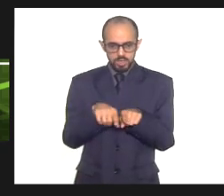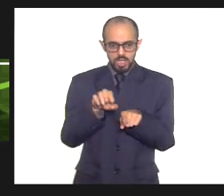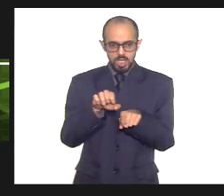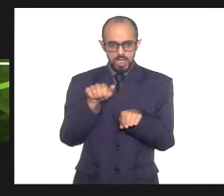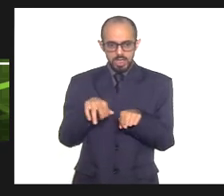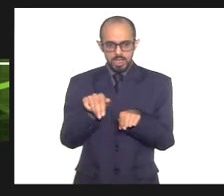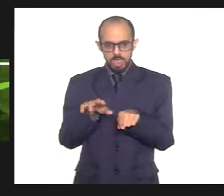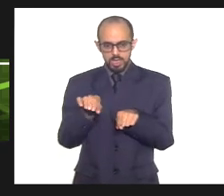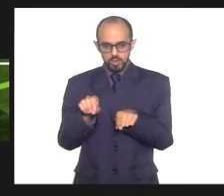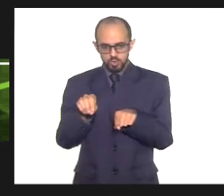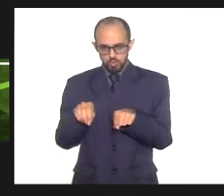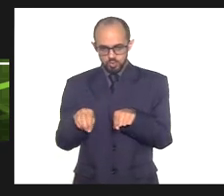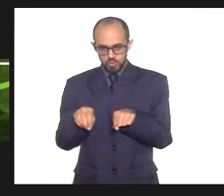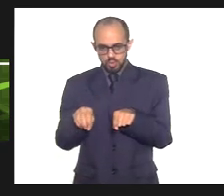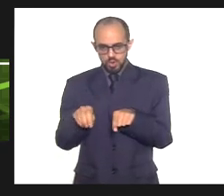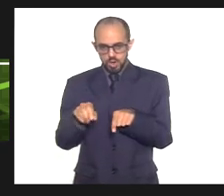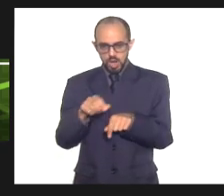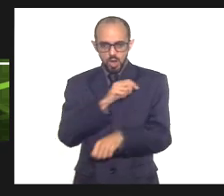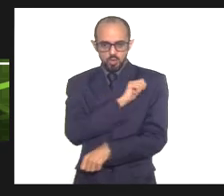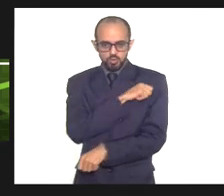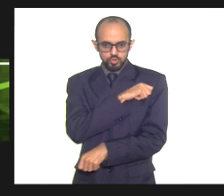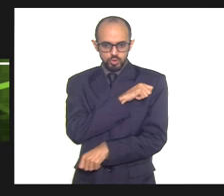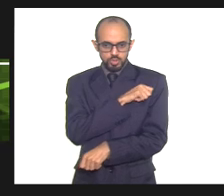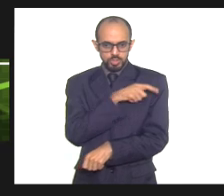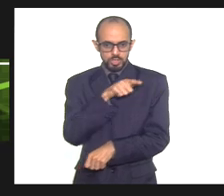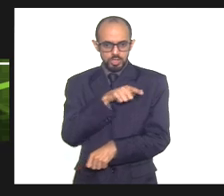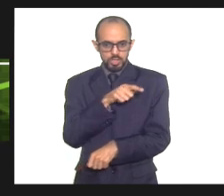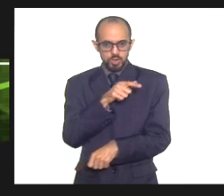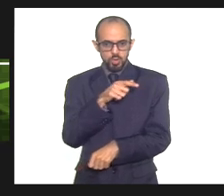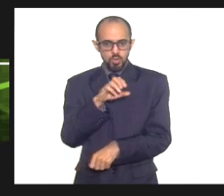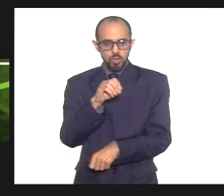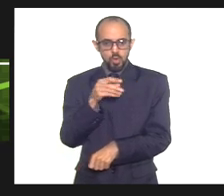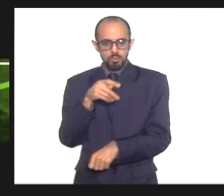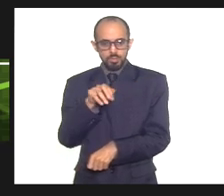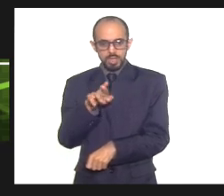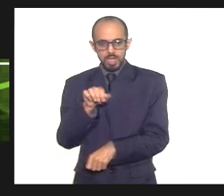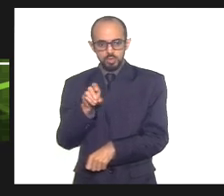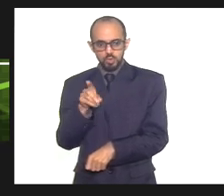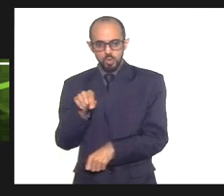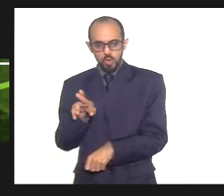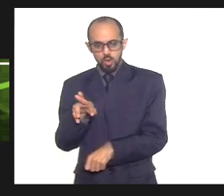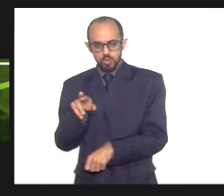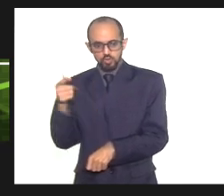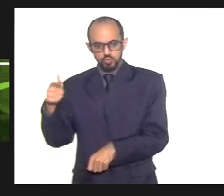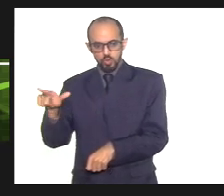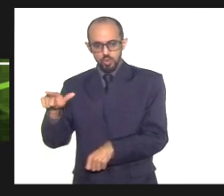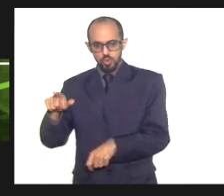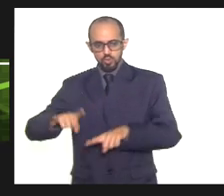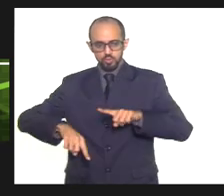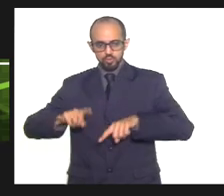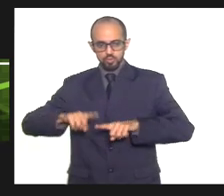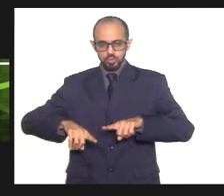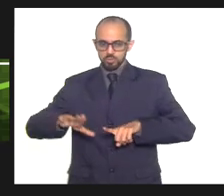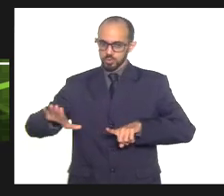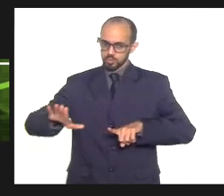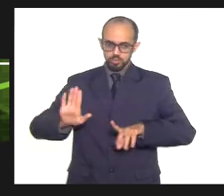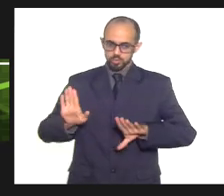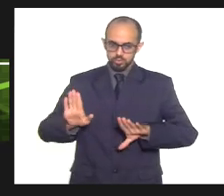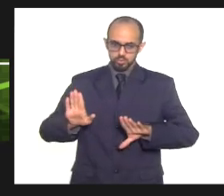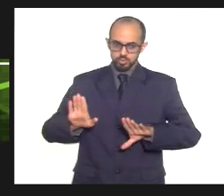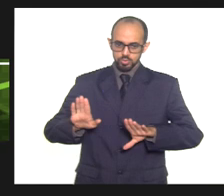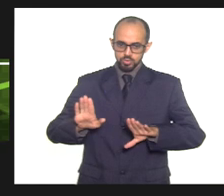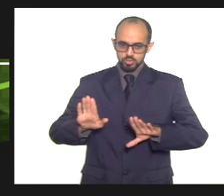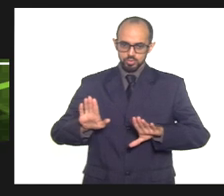ou auditaria o operador de um determinado ativo. Eu não me referi especificamente à autoridade.